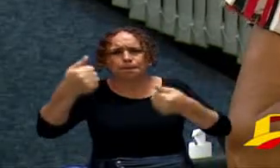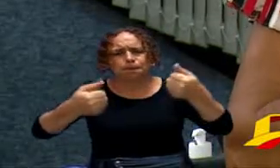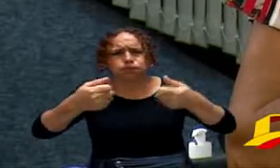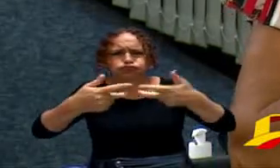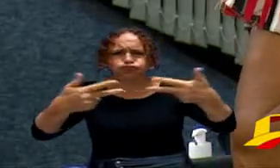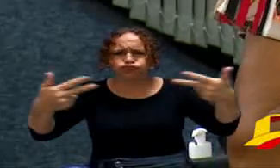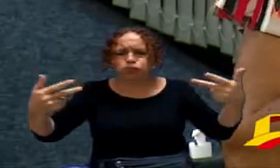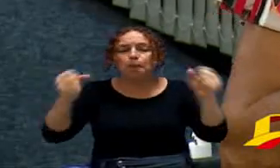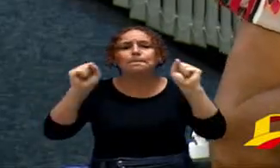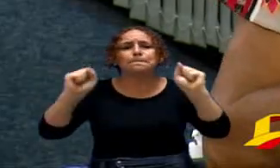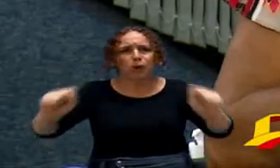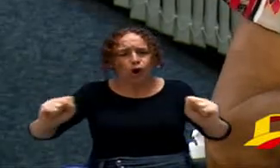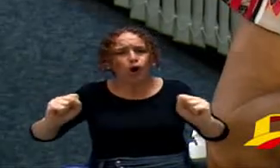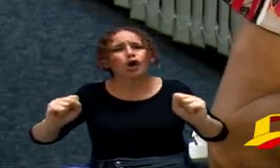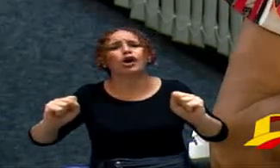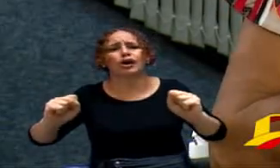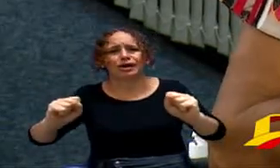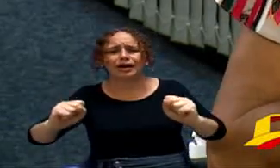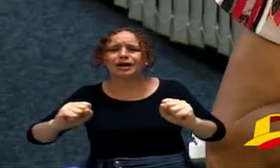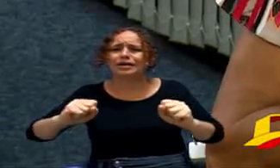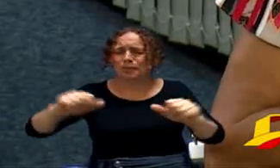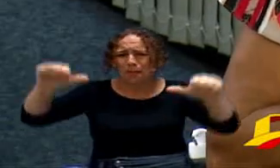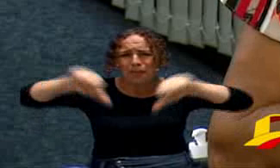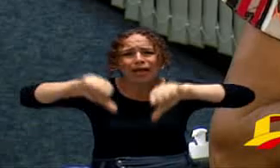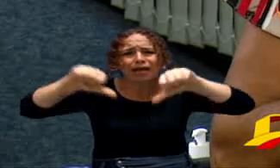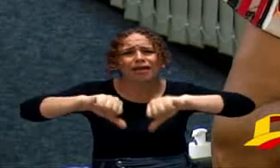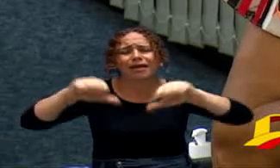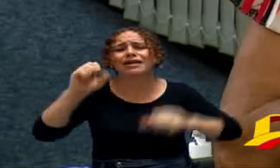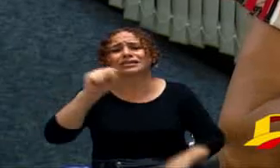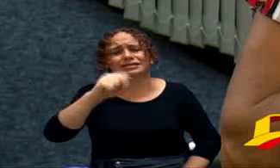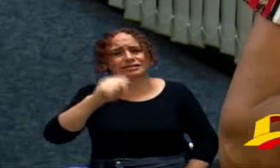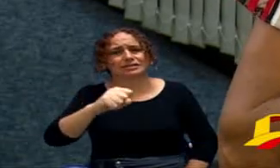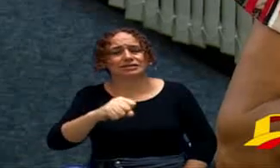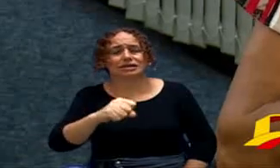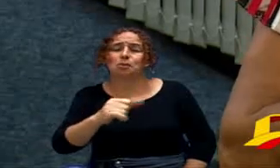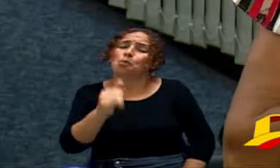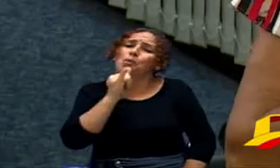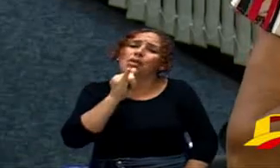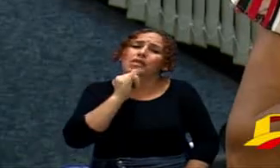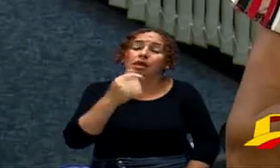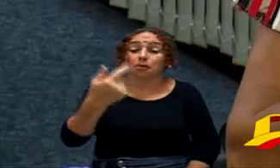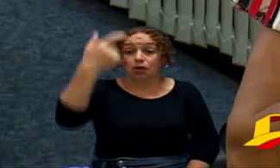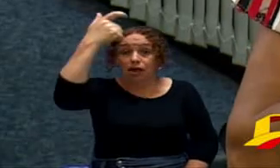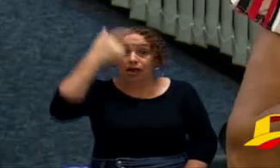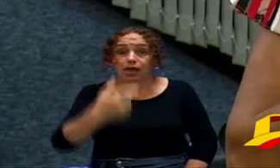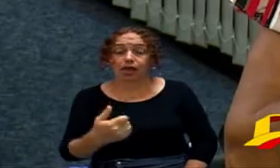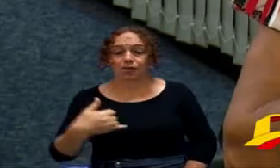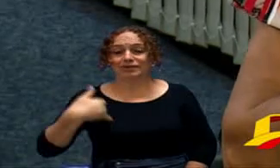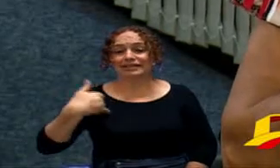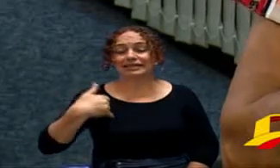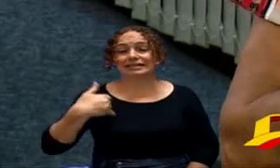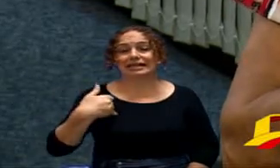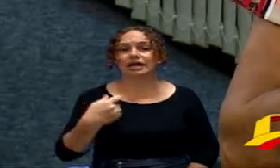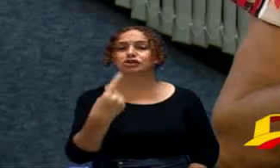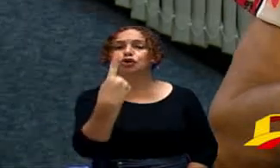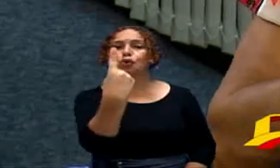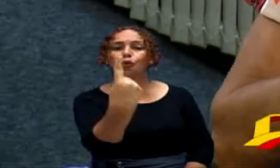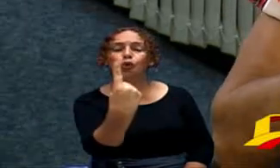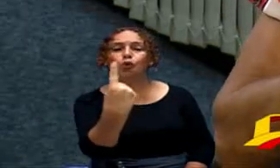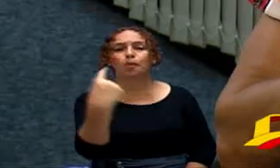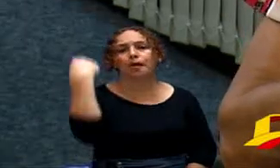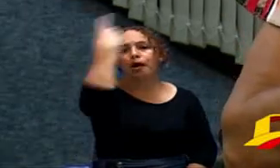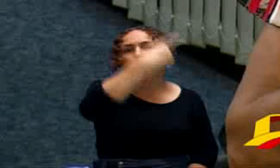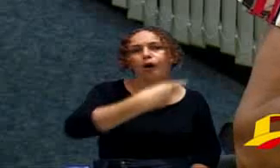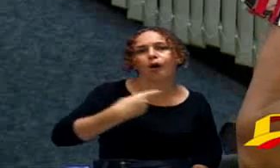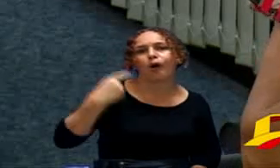ônibus. Até aqui, eu estou com as pernas quebradas, gente. E aí, o